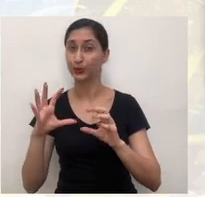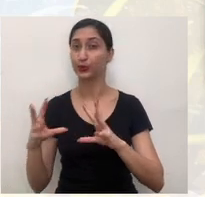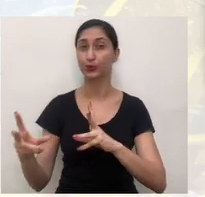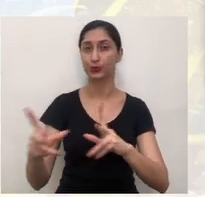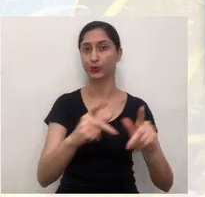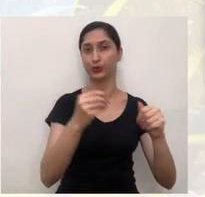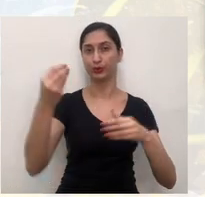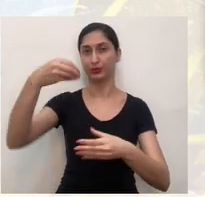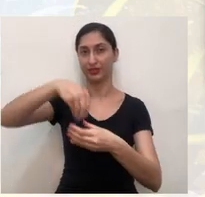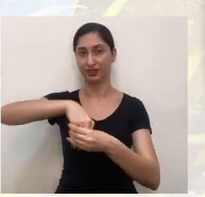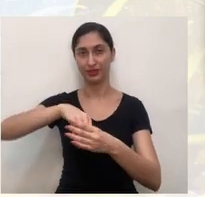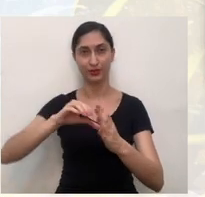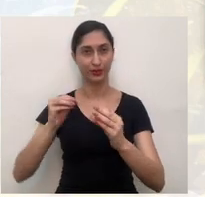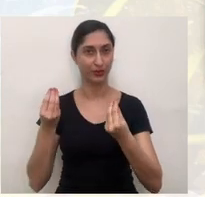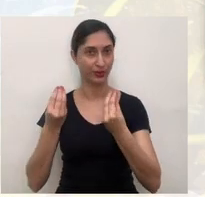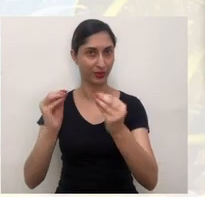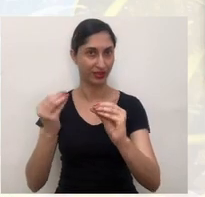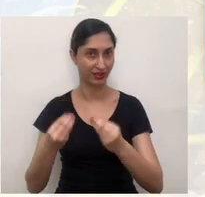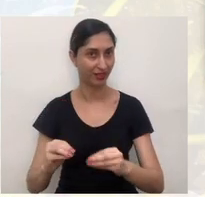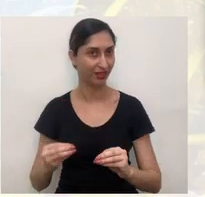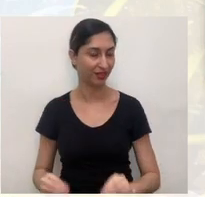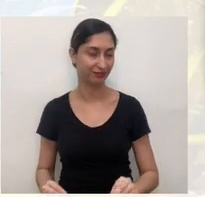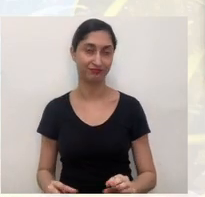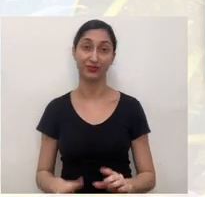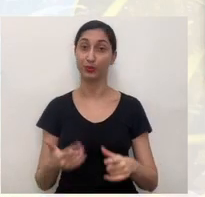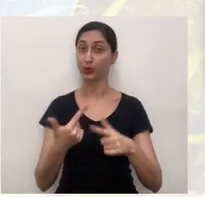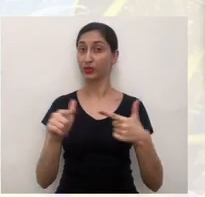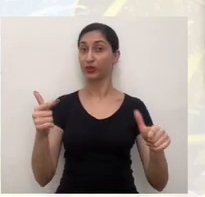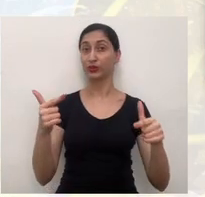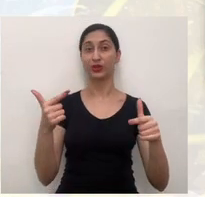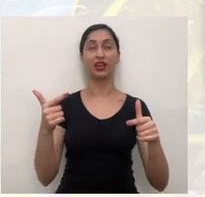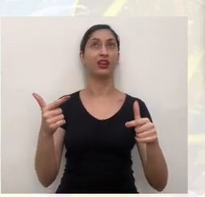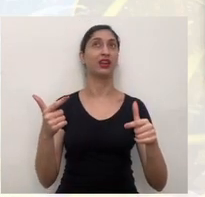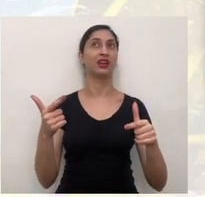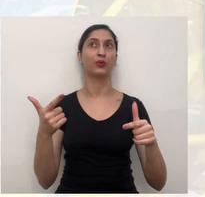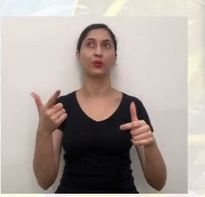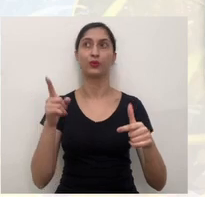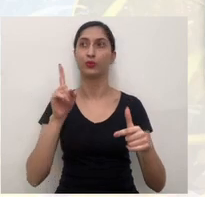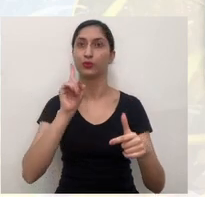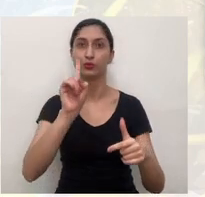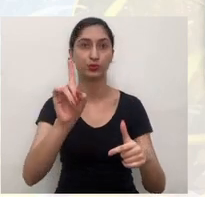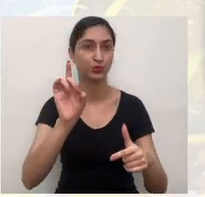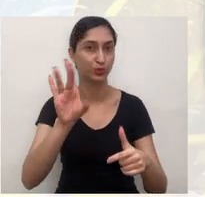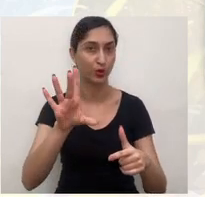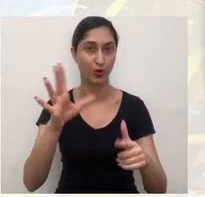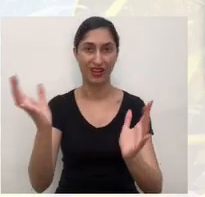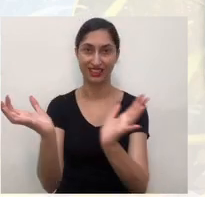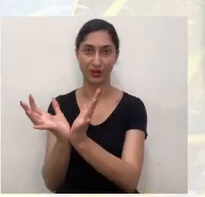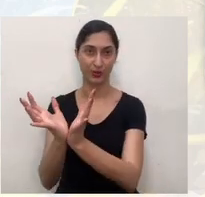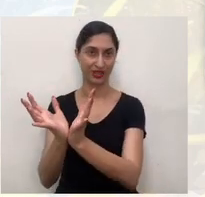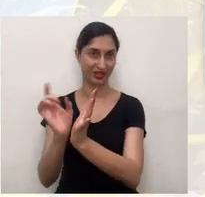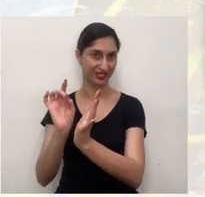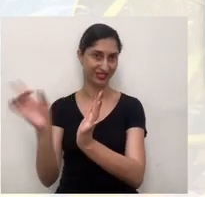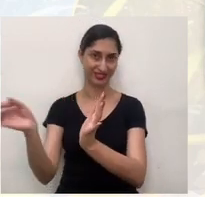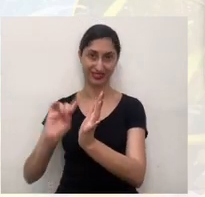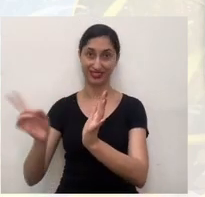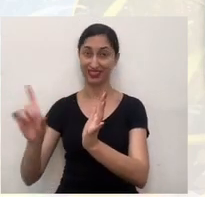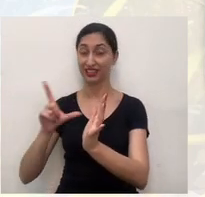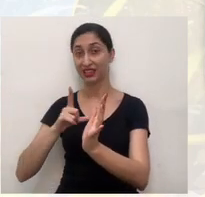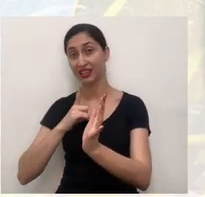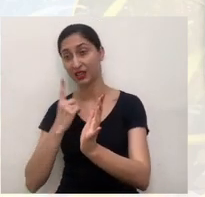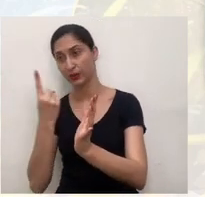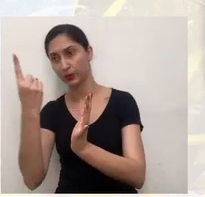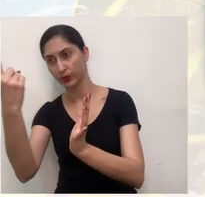de classificação absoluto. Vai sempre haver alguma coisa naquela coleção de coisas que vai